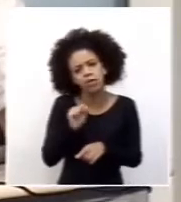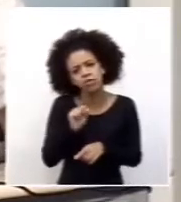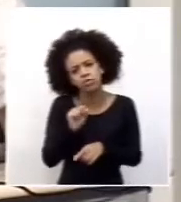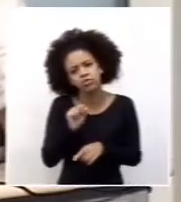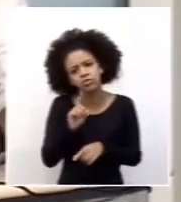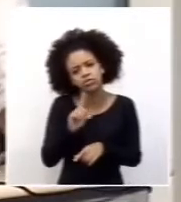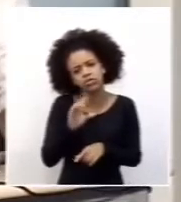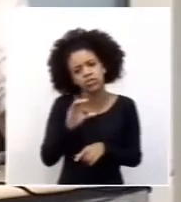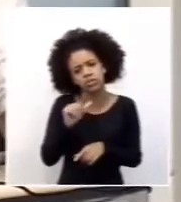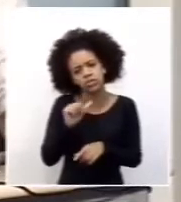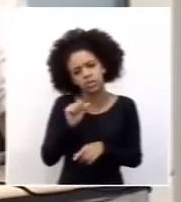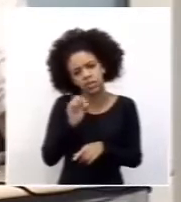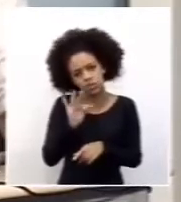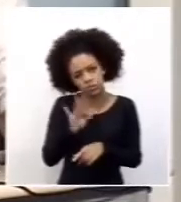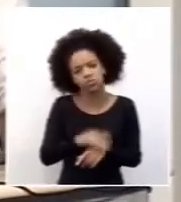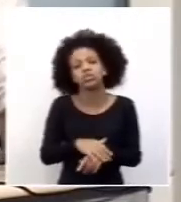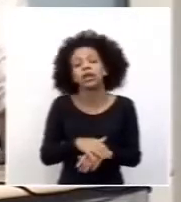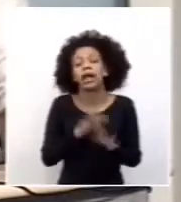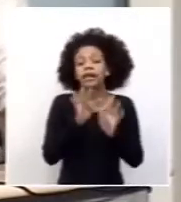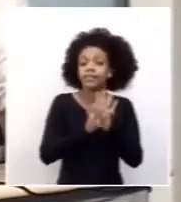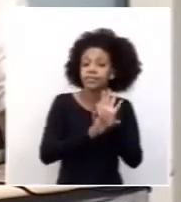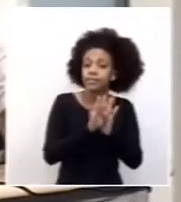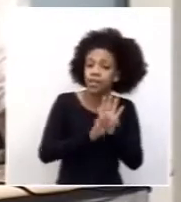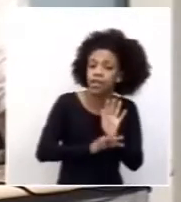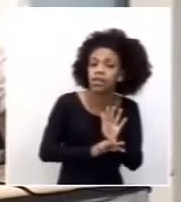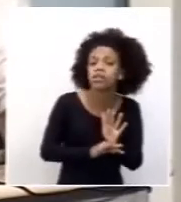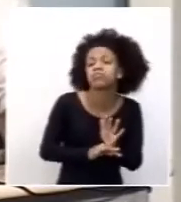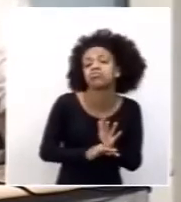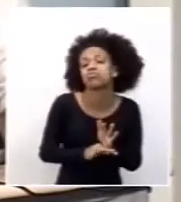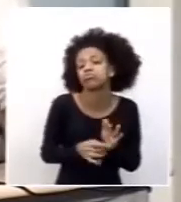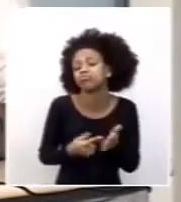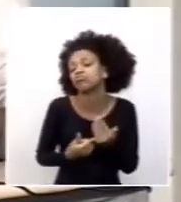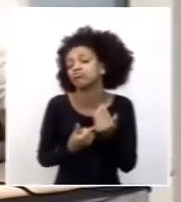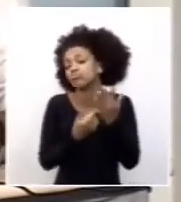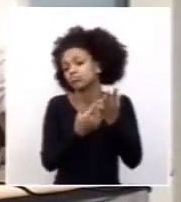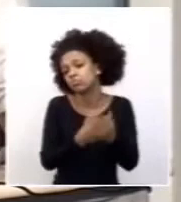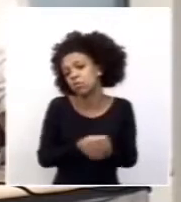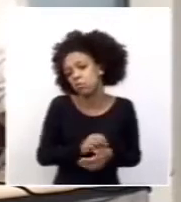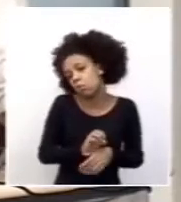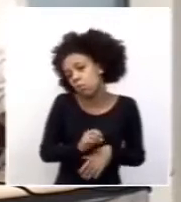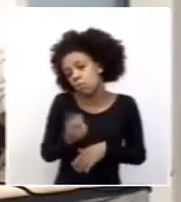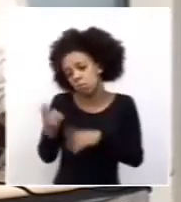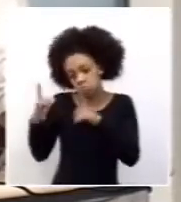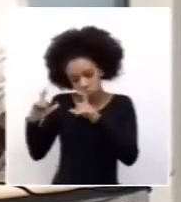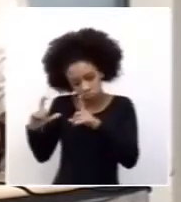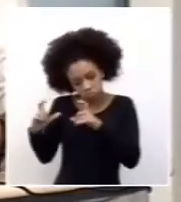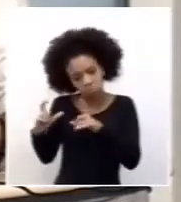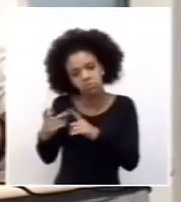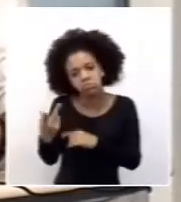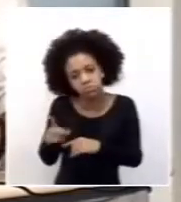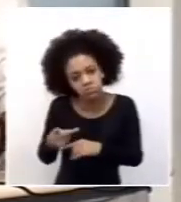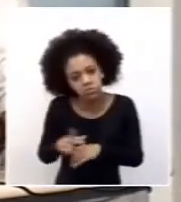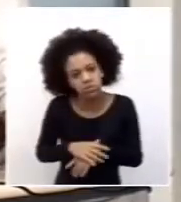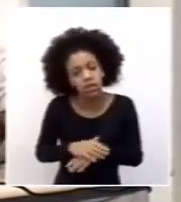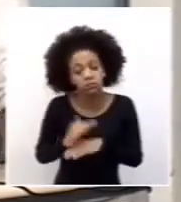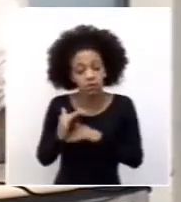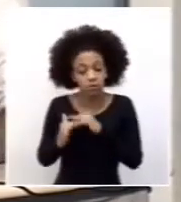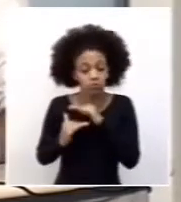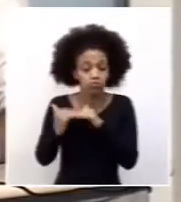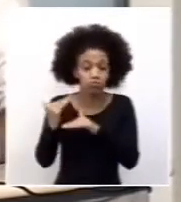textos, ilustrações digitais ou até mesmo fotografadas por eles. É uma